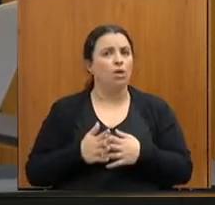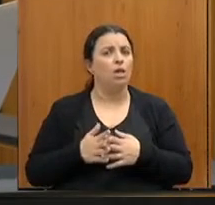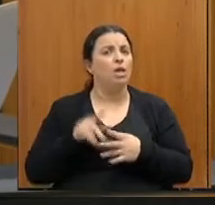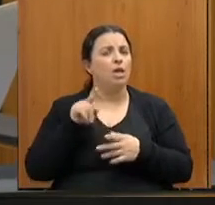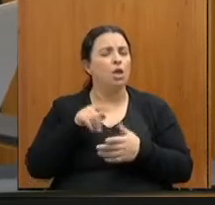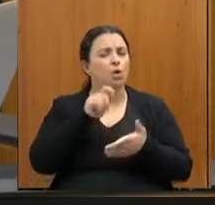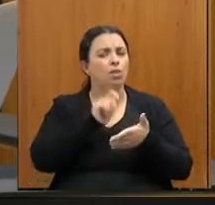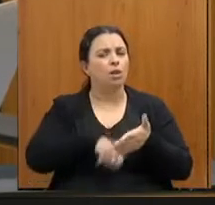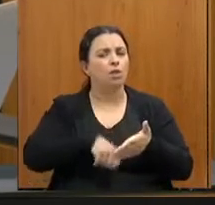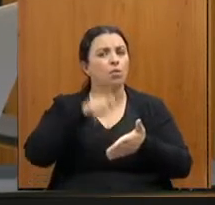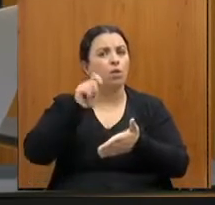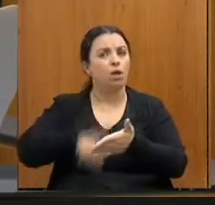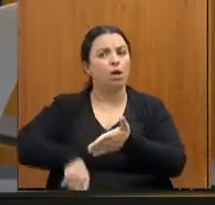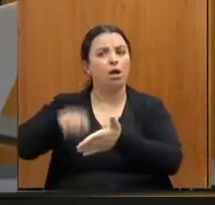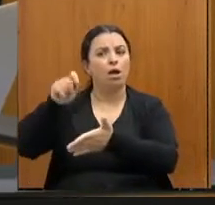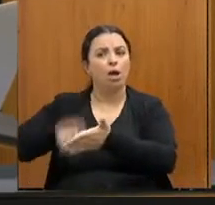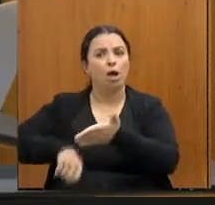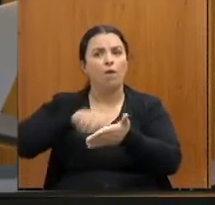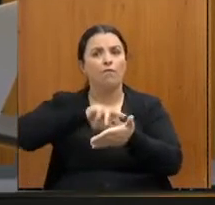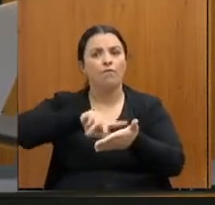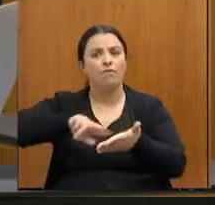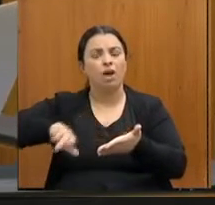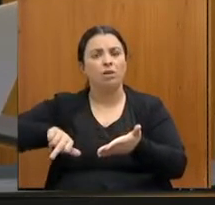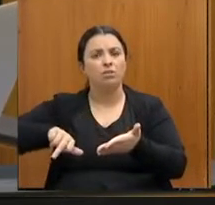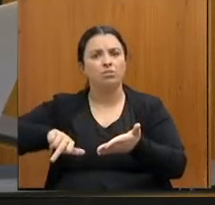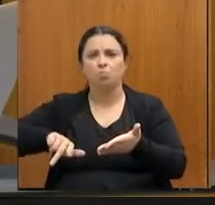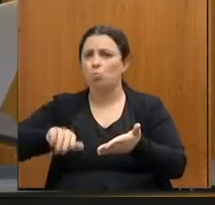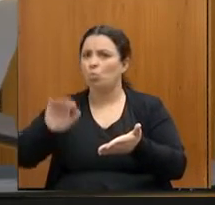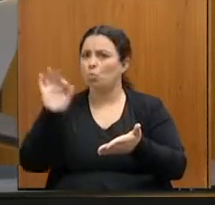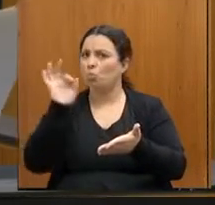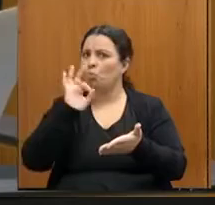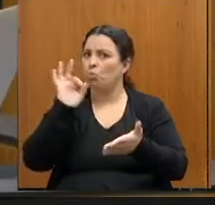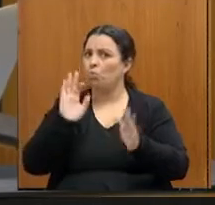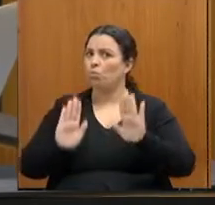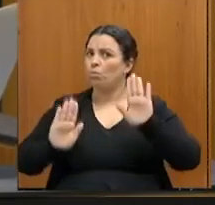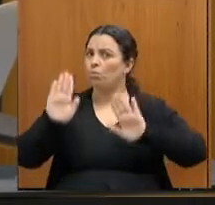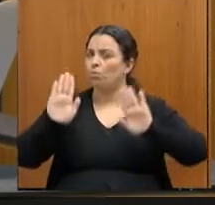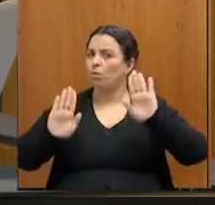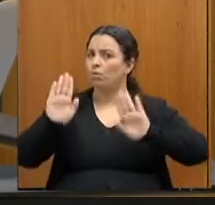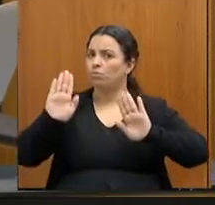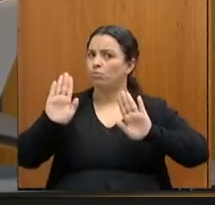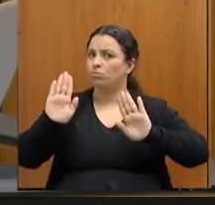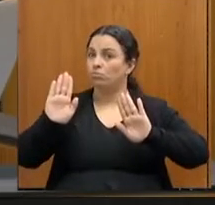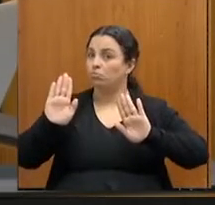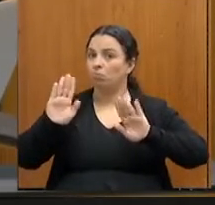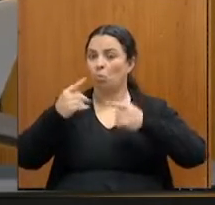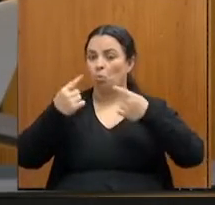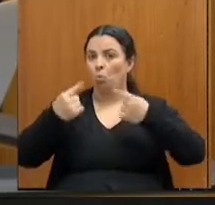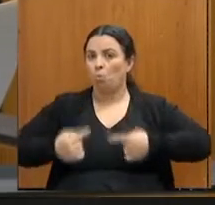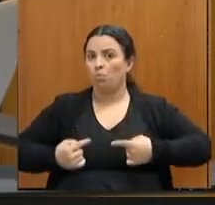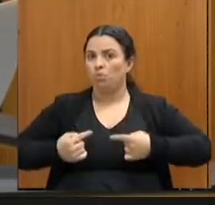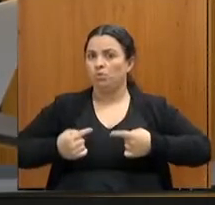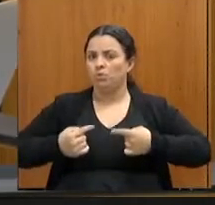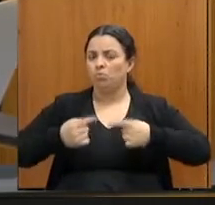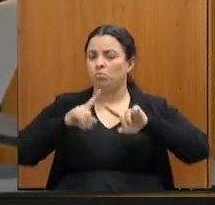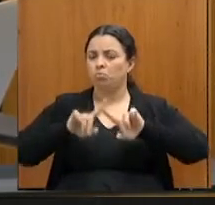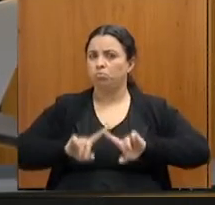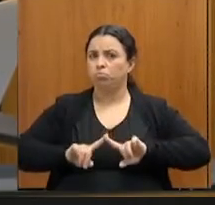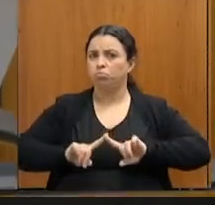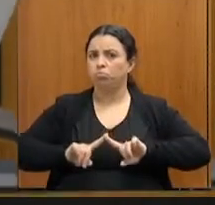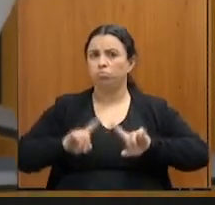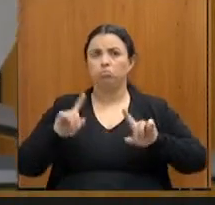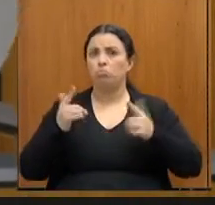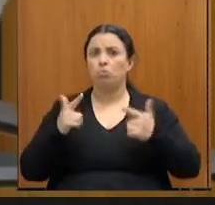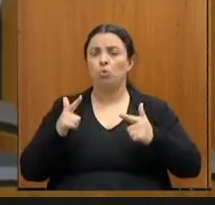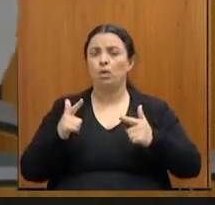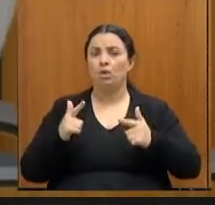de contratações sem competitividade e sem licitação quer dizer isso né não ter não Não